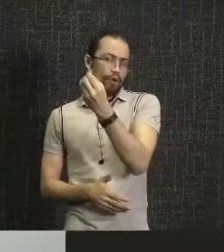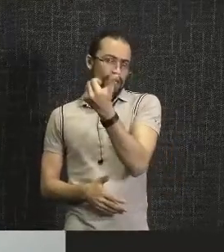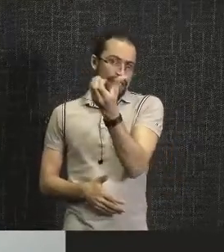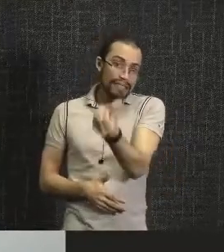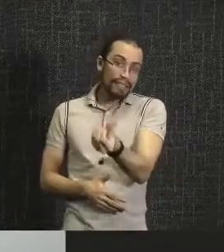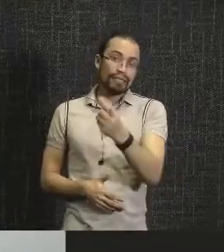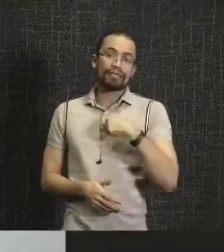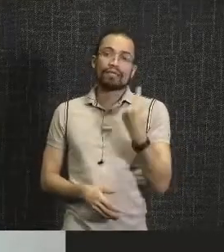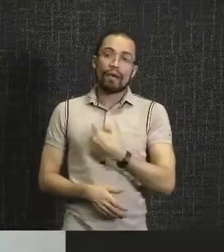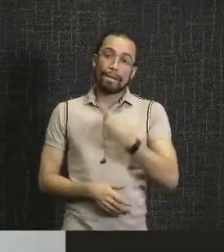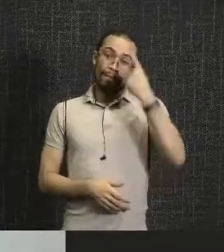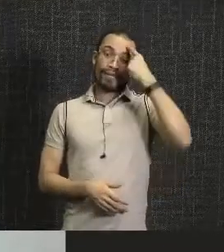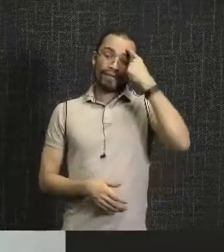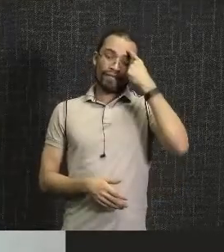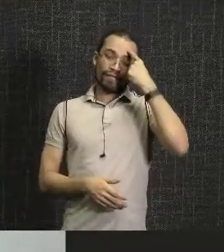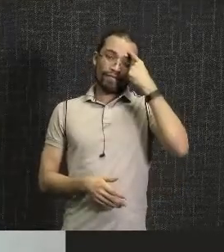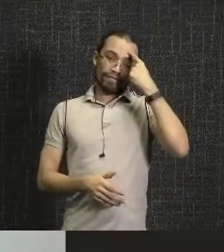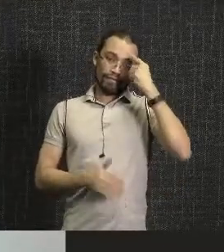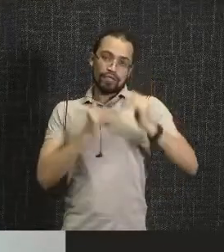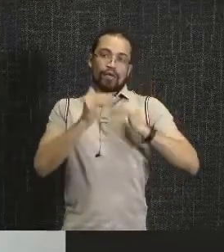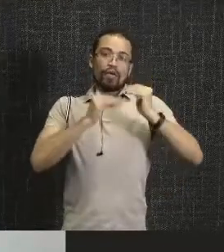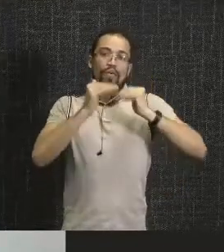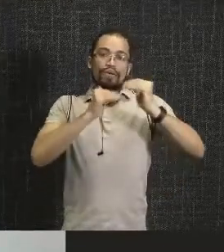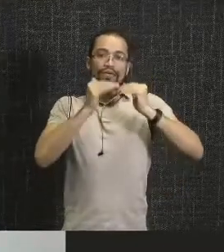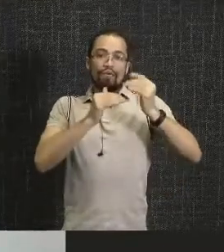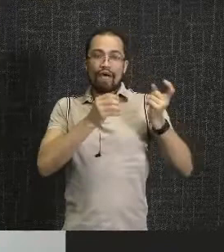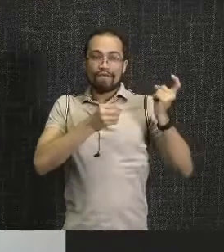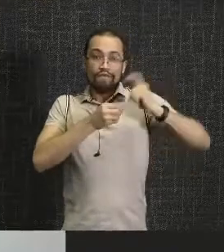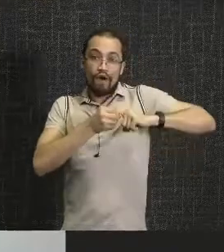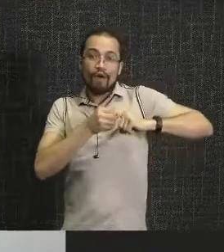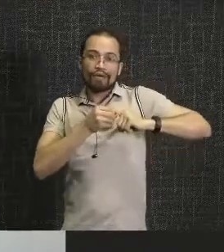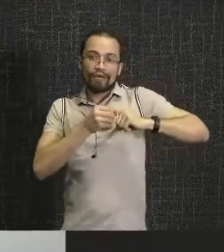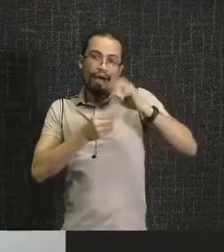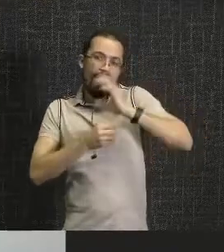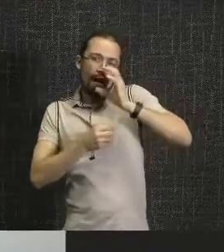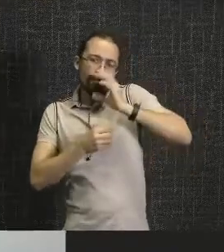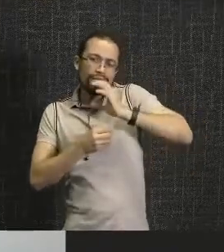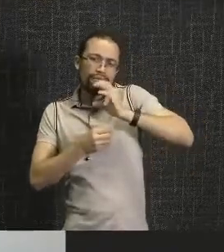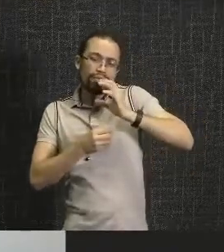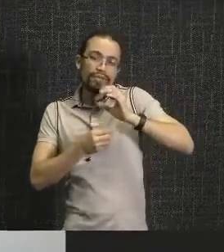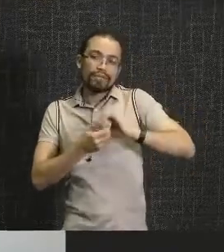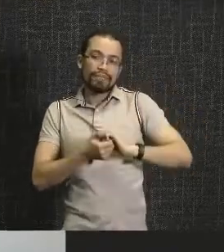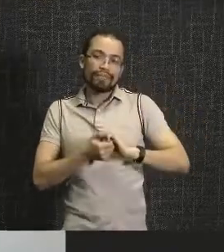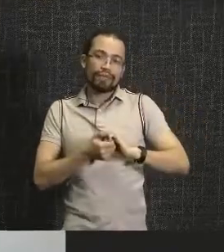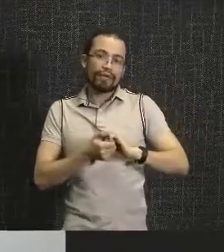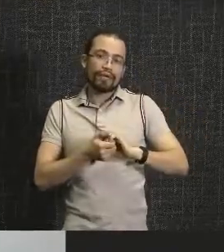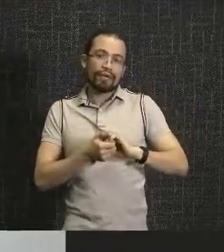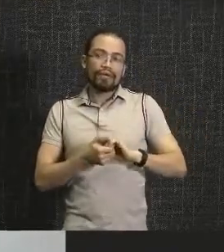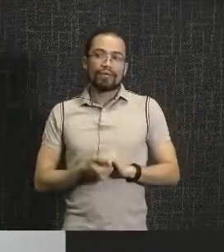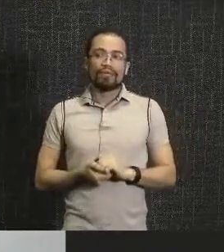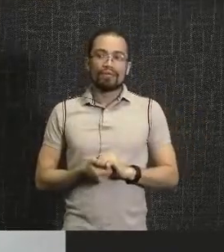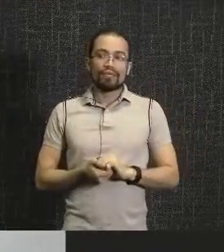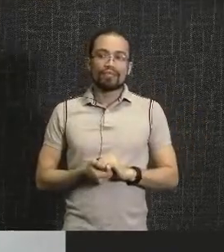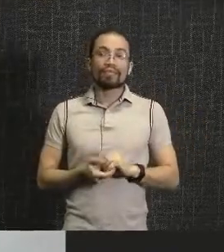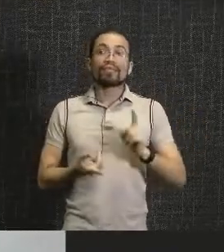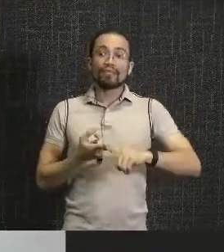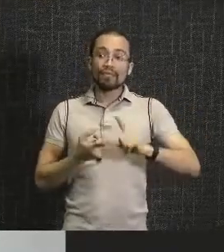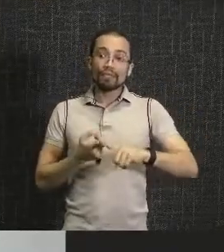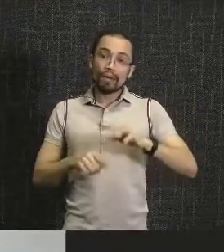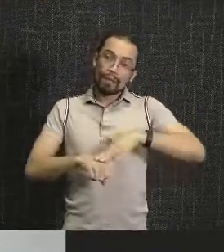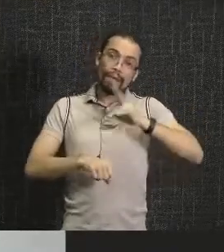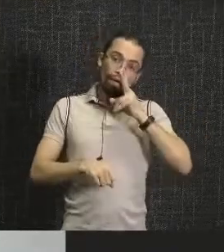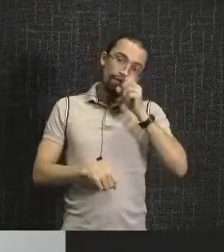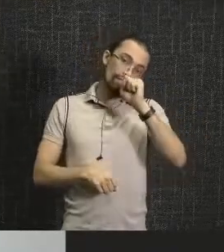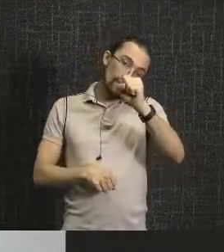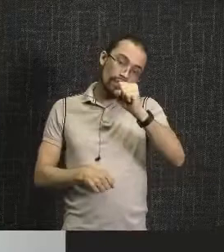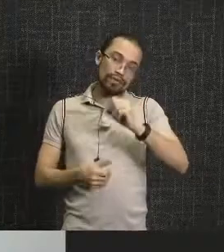se imaginava uma recuperação rápida, né? Um pouco mais rápido do que a gente viu e um pouco mais forte do que